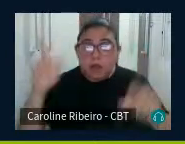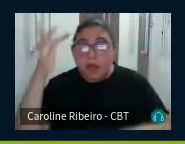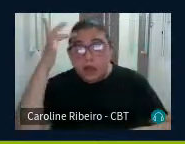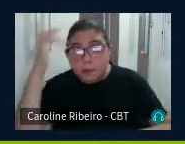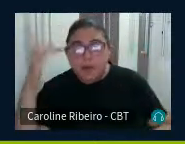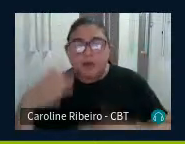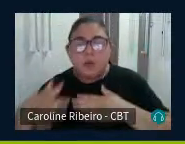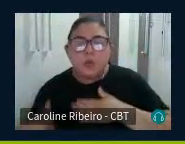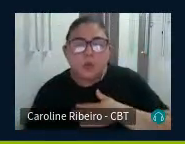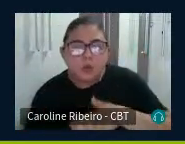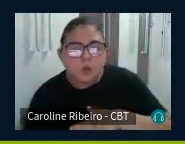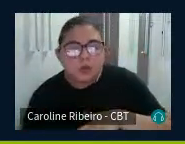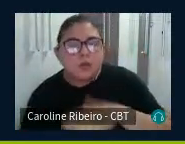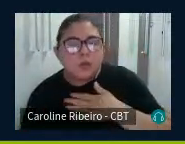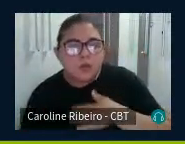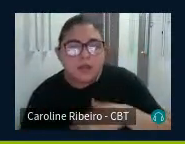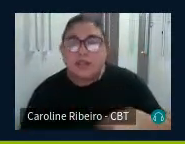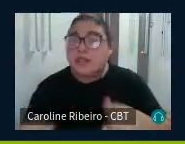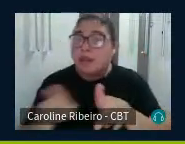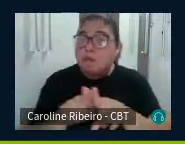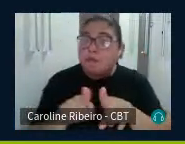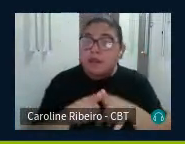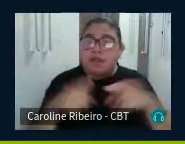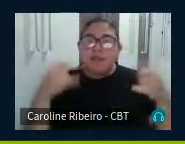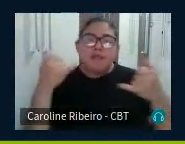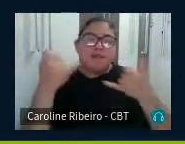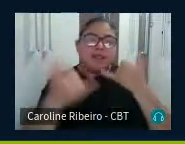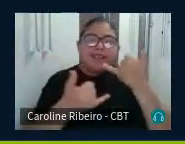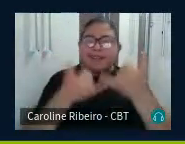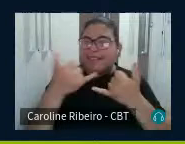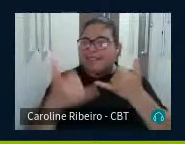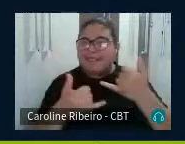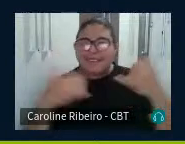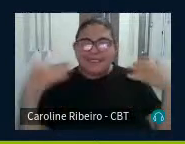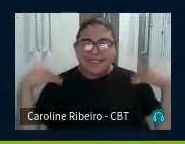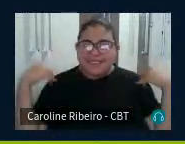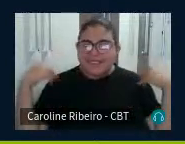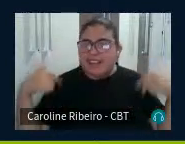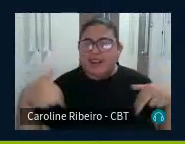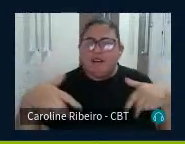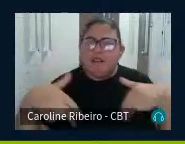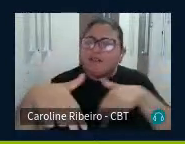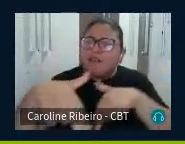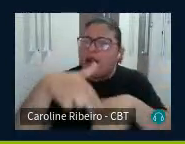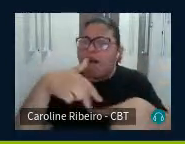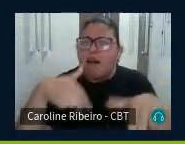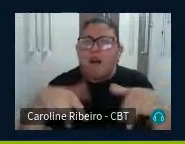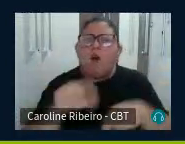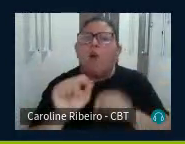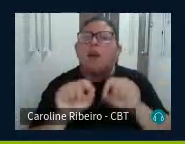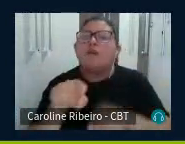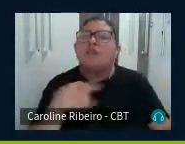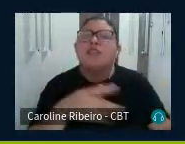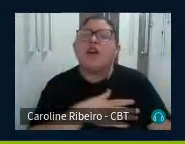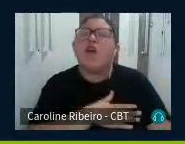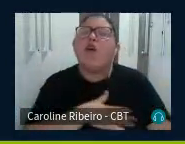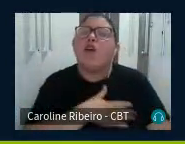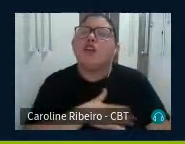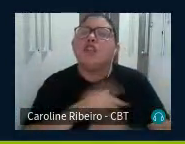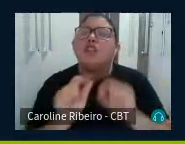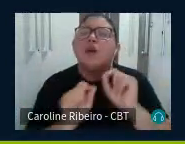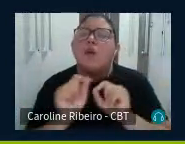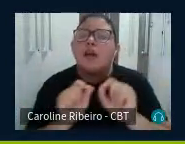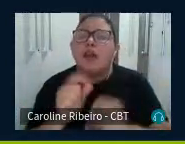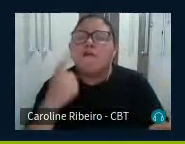lazer, tempo que você gosta, nem que for uma meia hora, andar, o que você mais gostar, ver